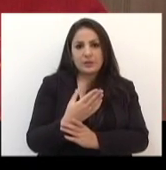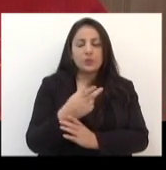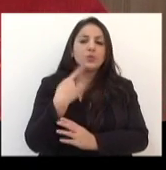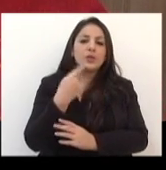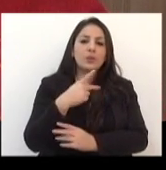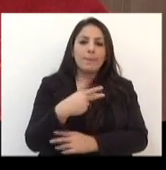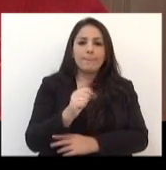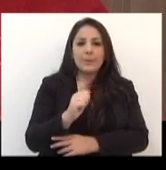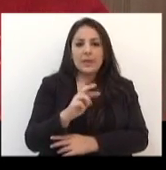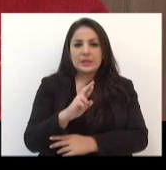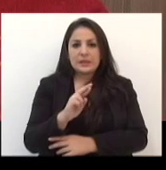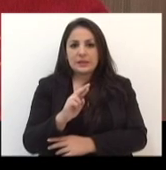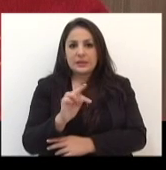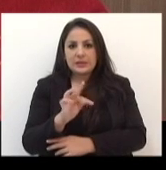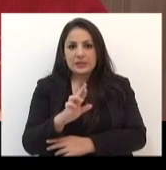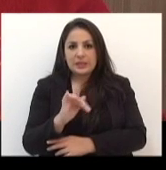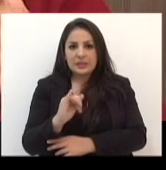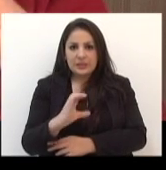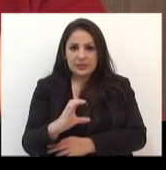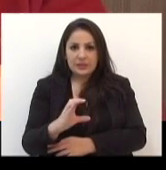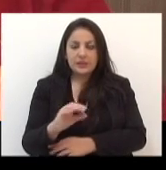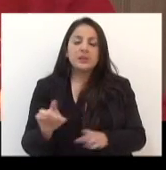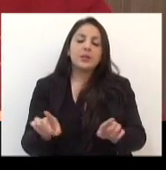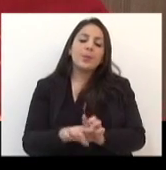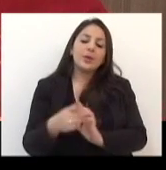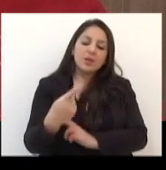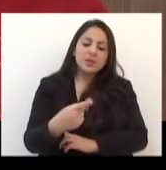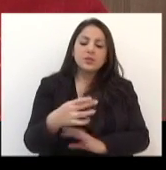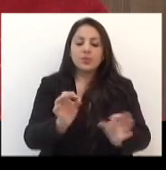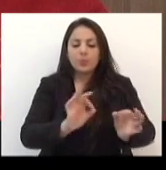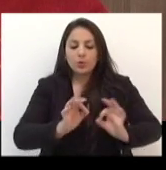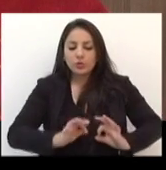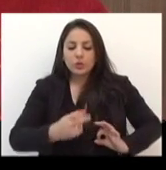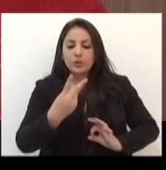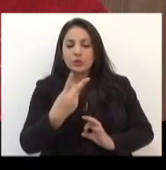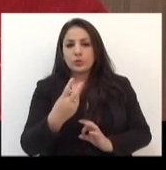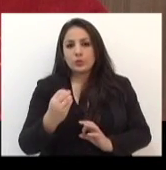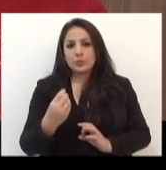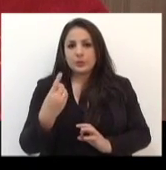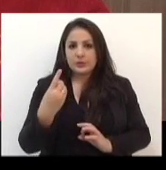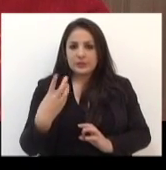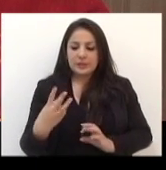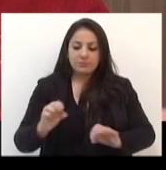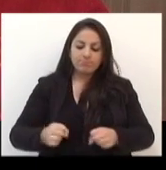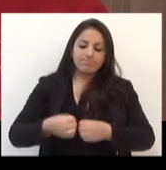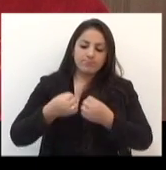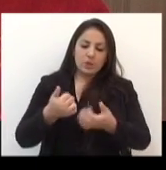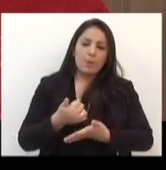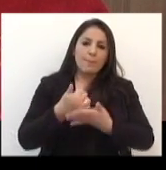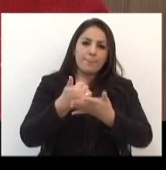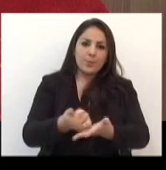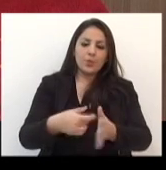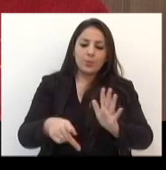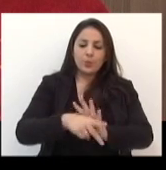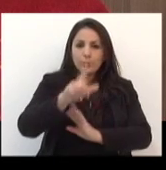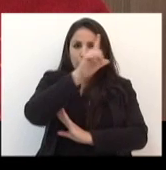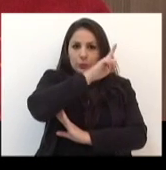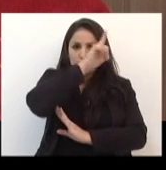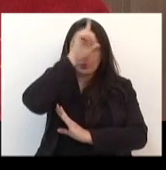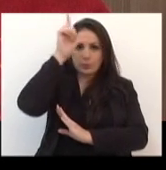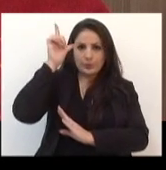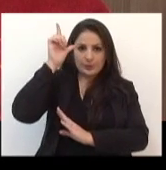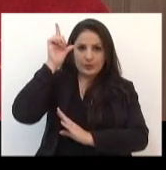Patrick Cavalcante, e o projeto de lei, em 2013, recebeu o reforço do prefeito